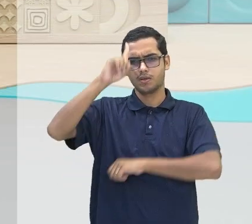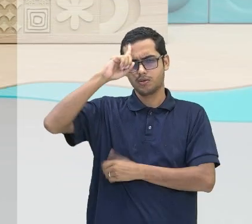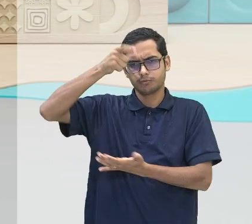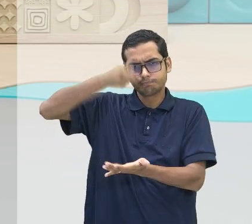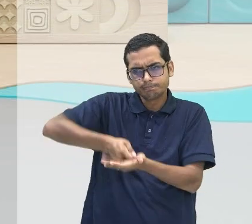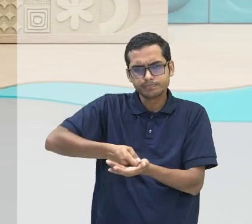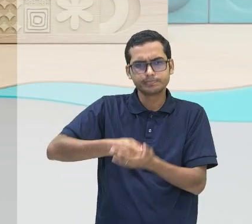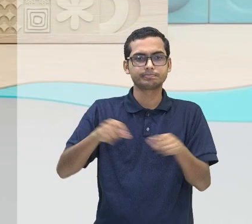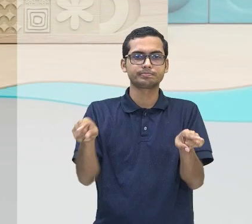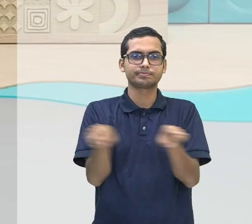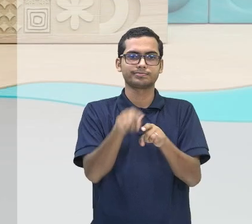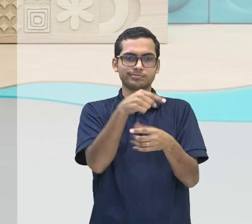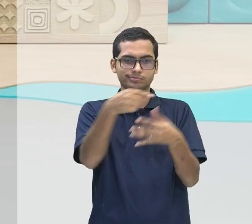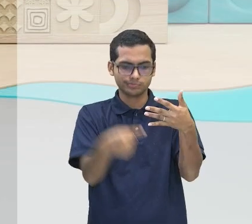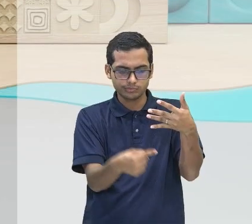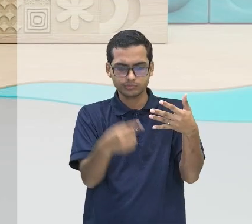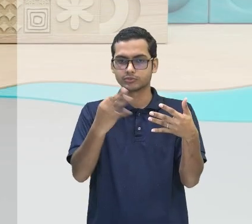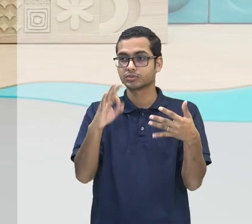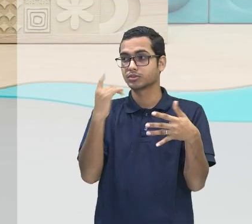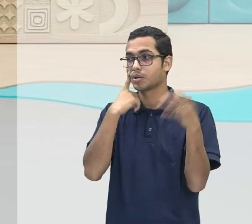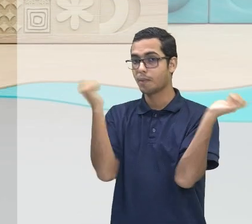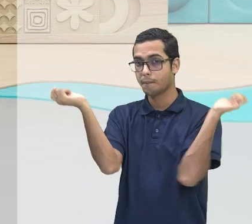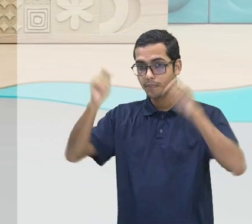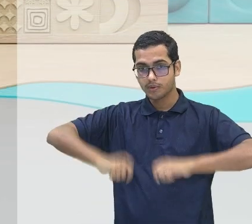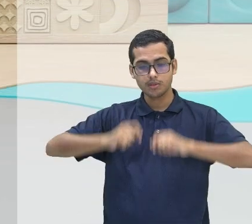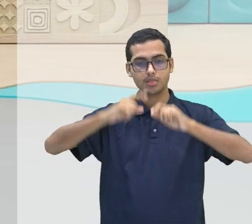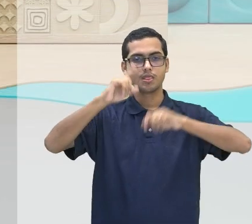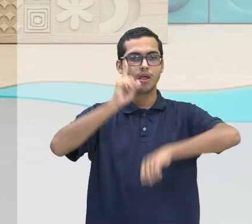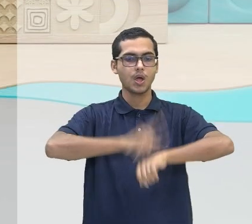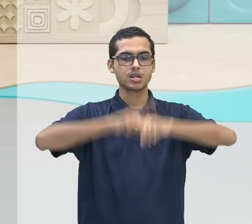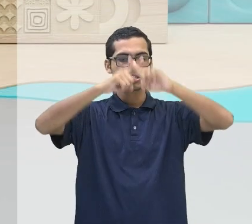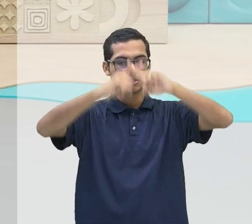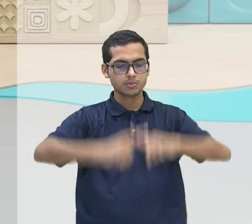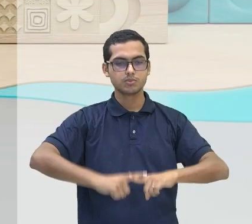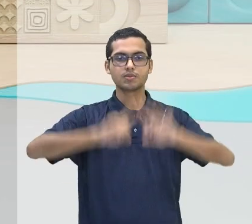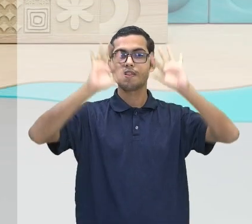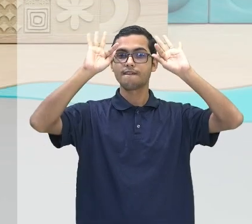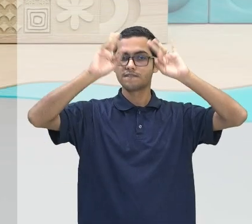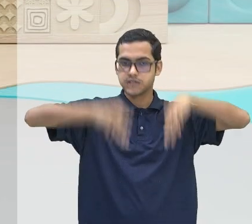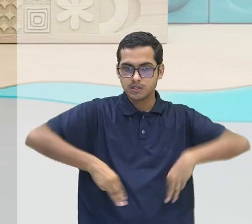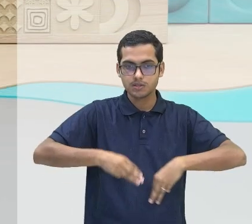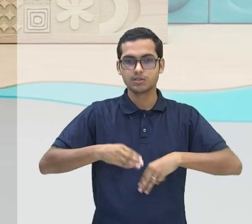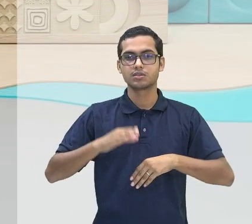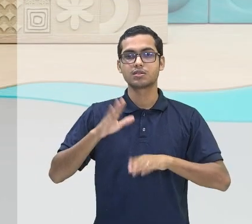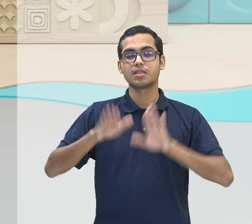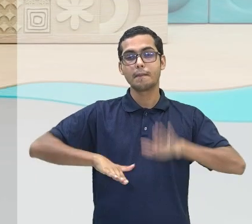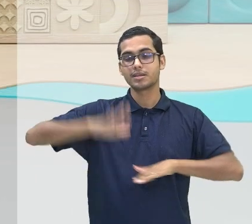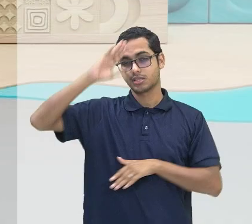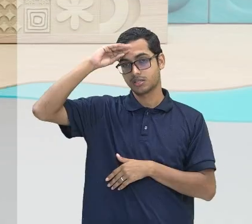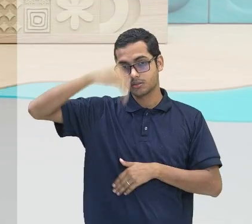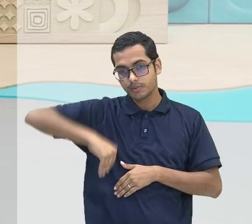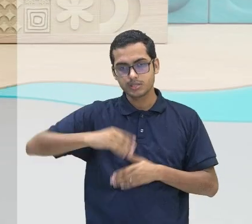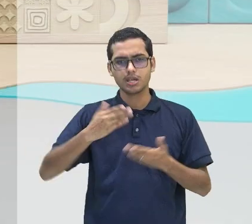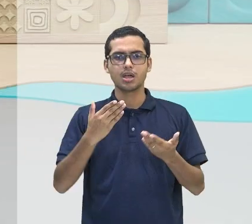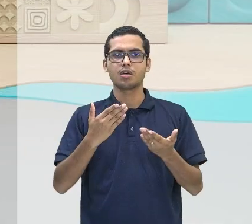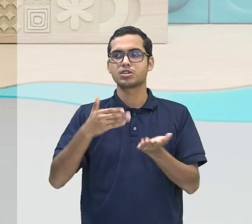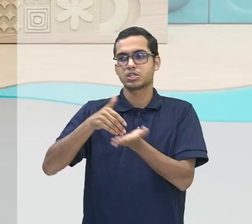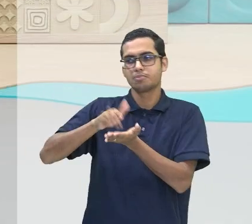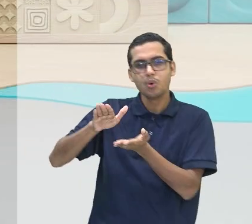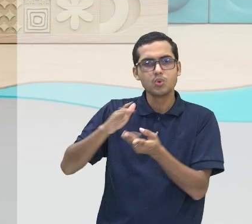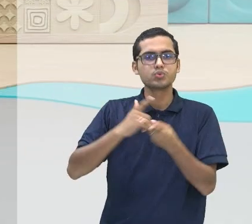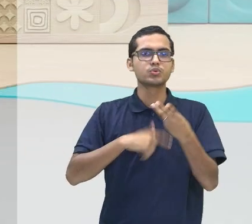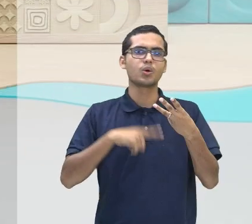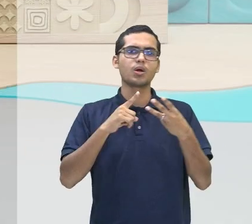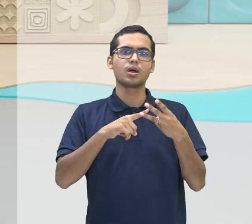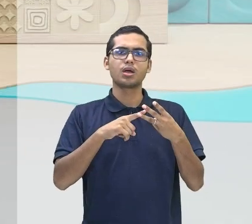que a luta se encerre dessa forma, né? Através de desistência, da desclassificação e desses outros itens